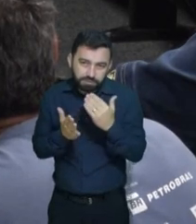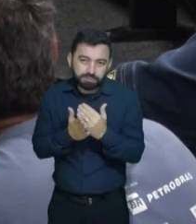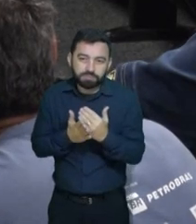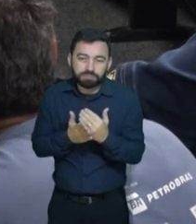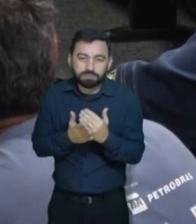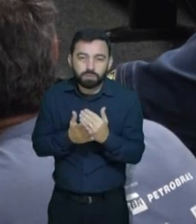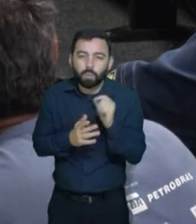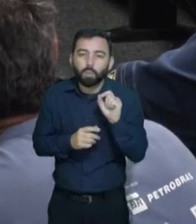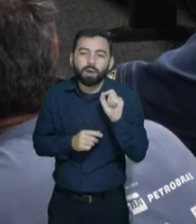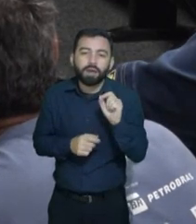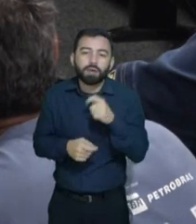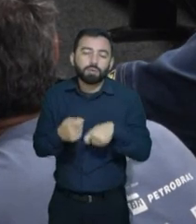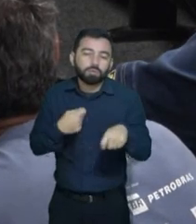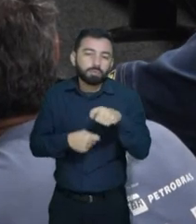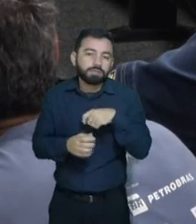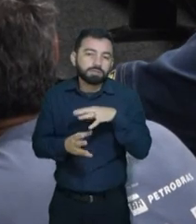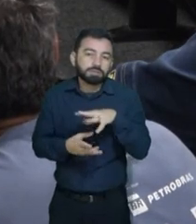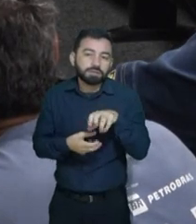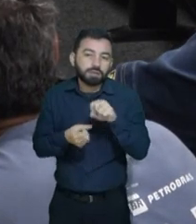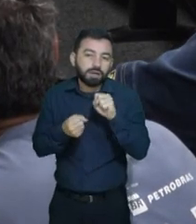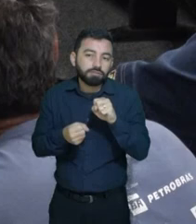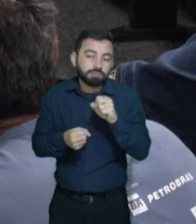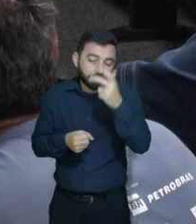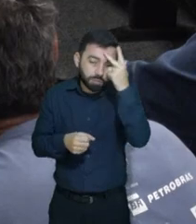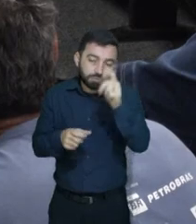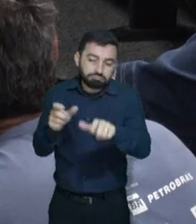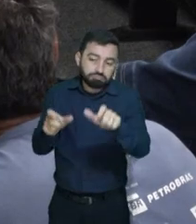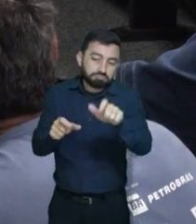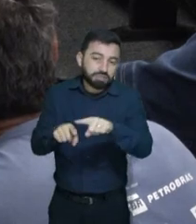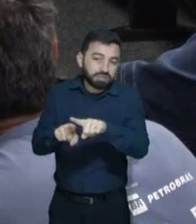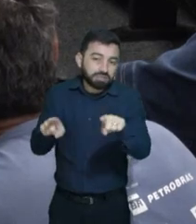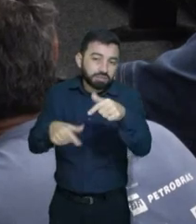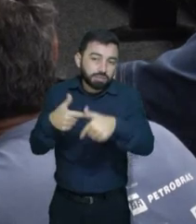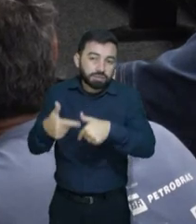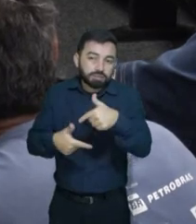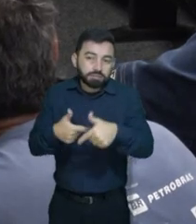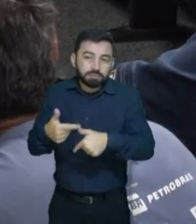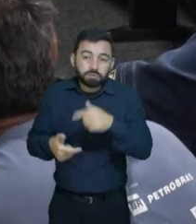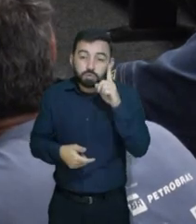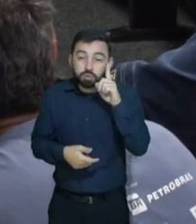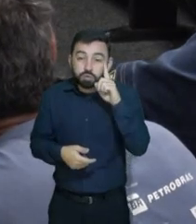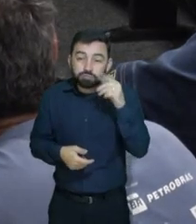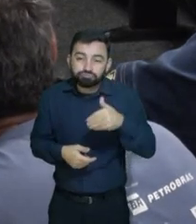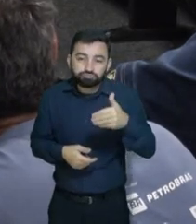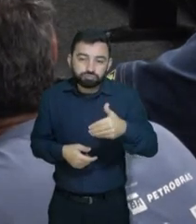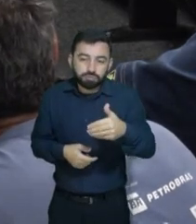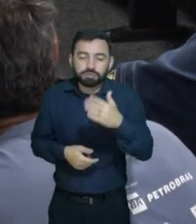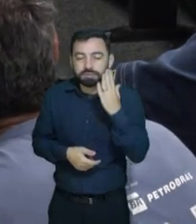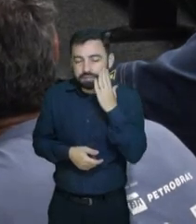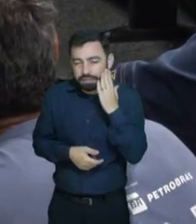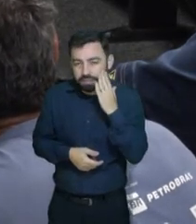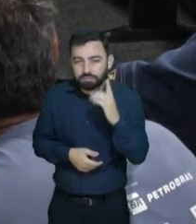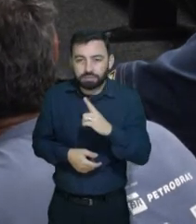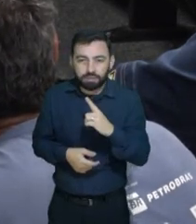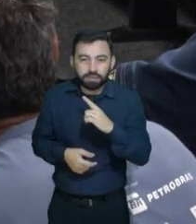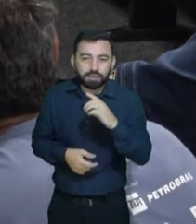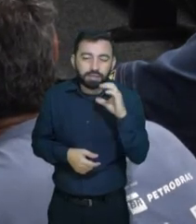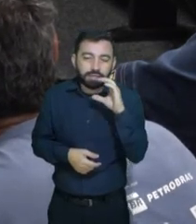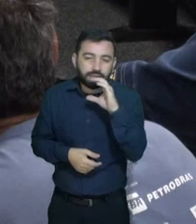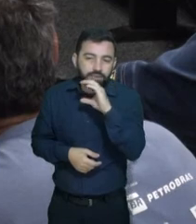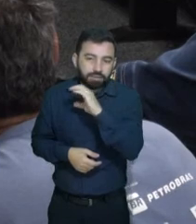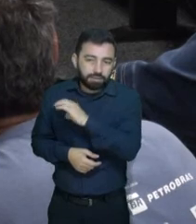o que é a economia sustentável para o trabalhador, né, para as pessoas que estão ali no dia a dia. A gente sabe que envolve a questão do